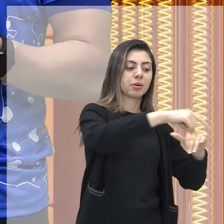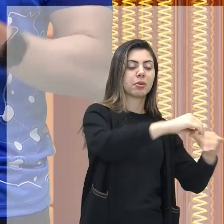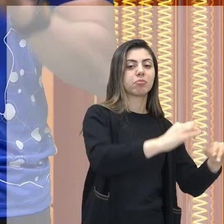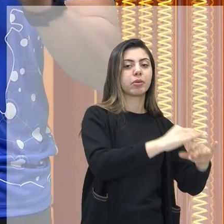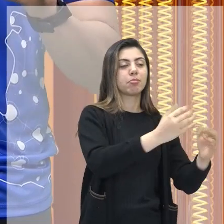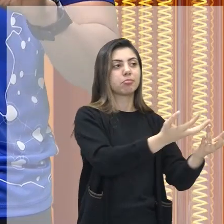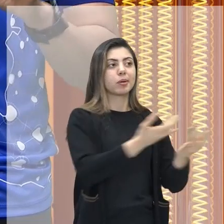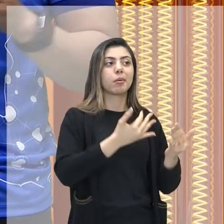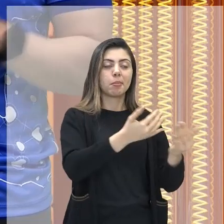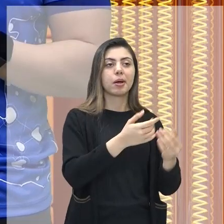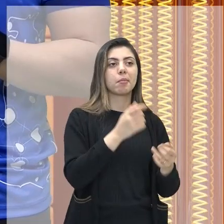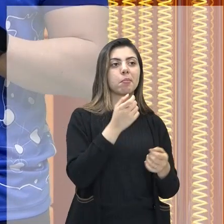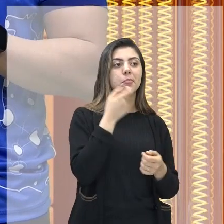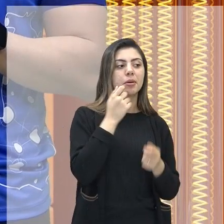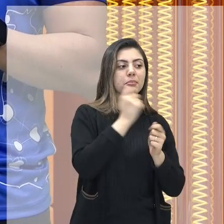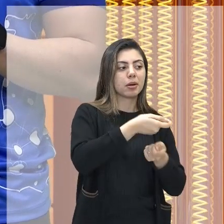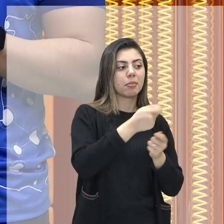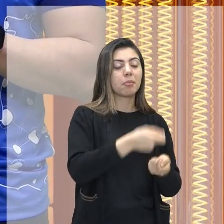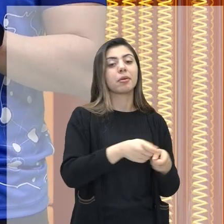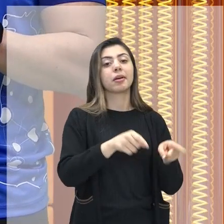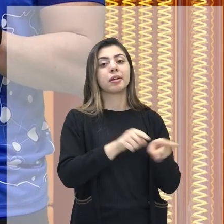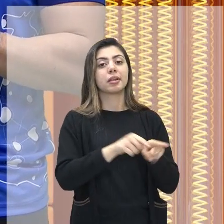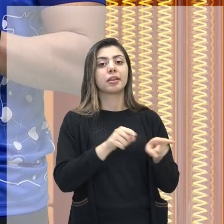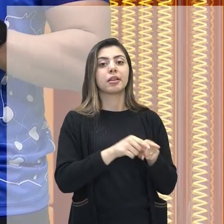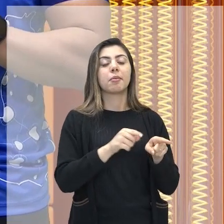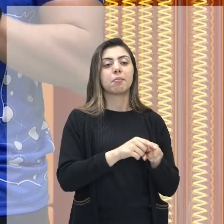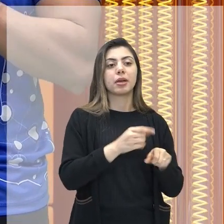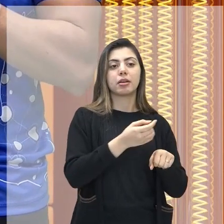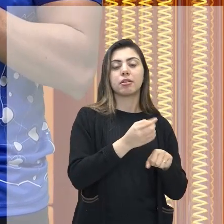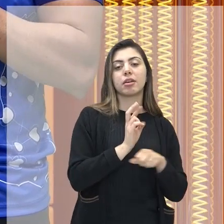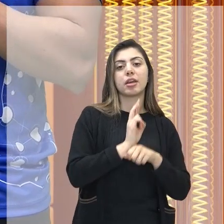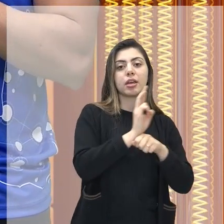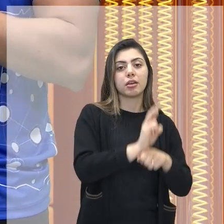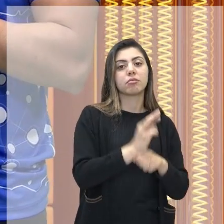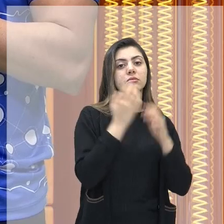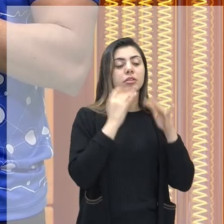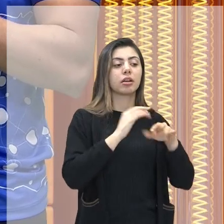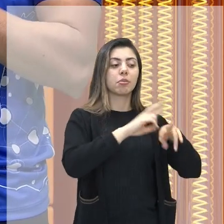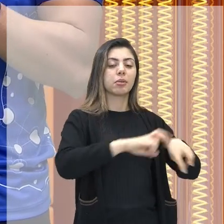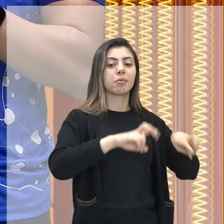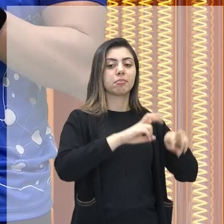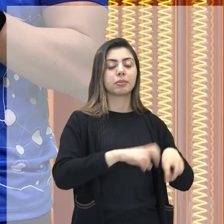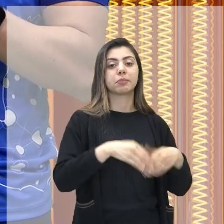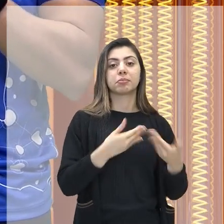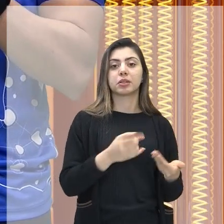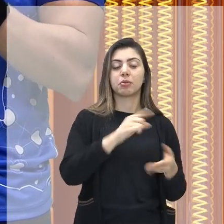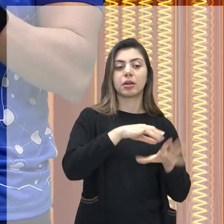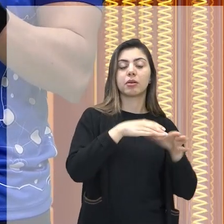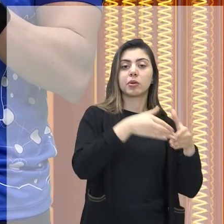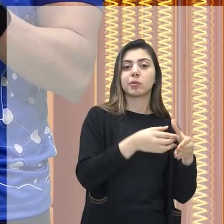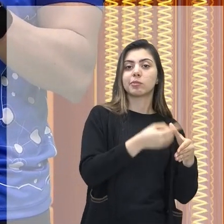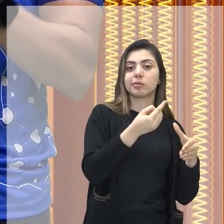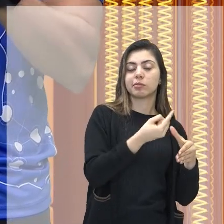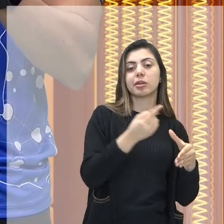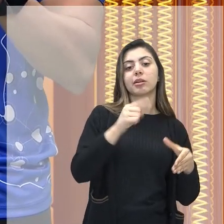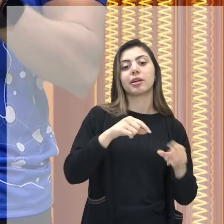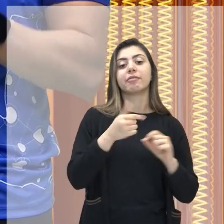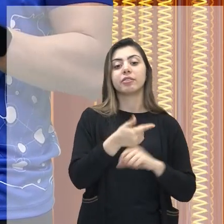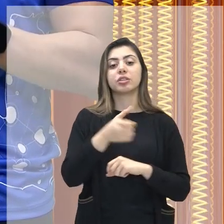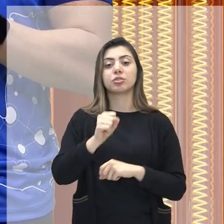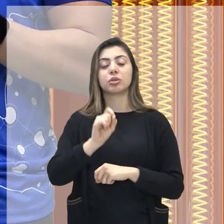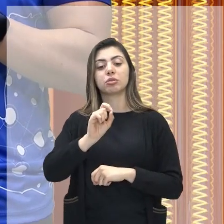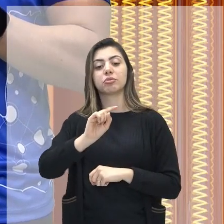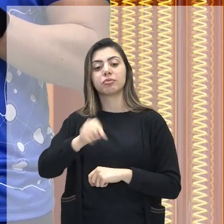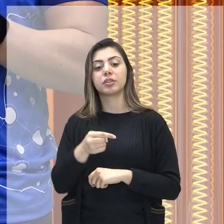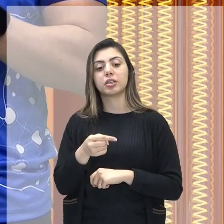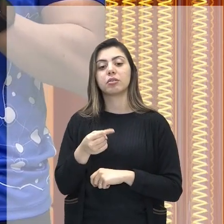extrativismo. Para vocês terem uma ideia, o setor primário contribui com 28,1% do PIB no continente africano. Isso é